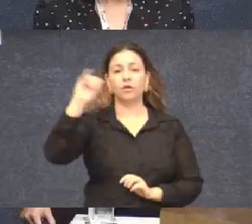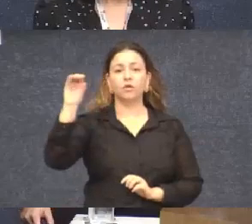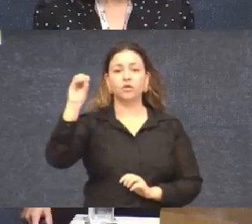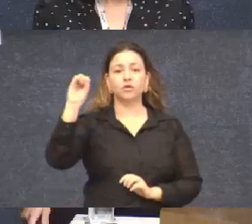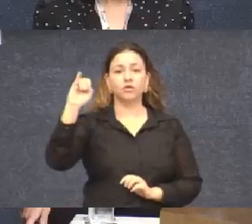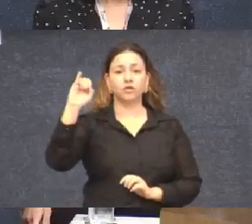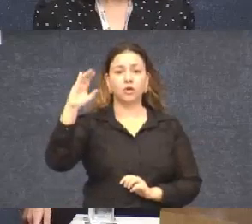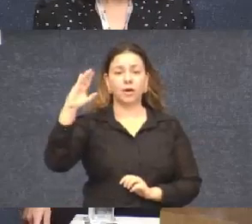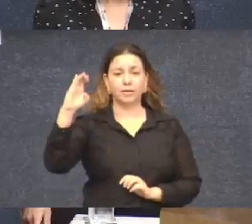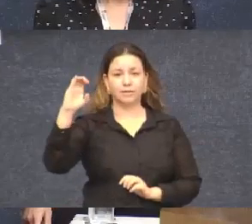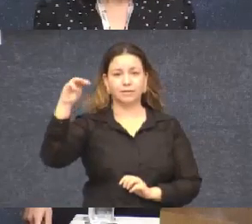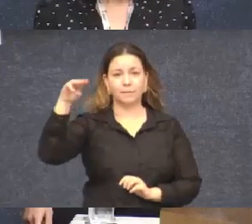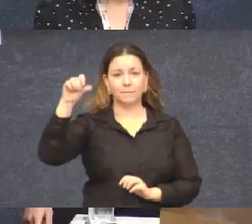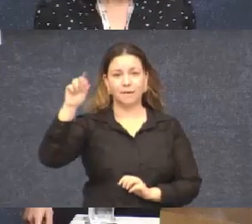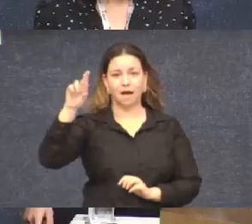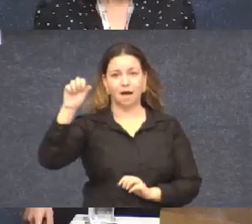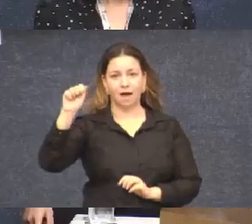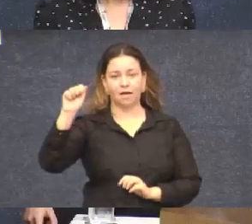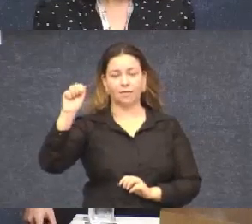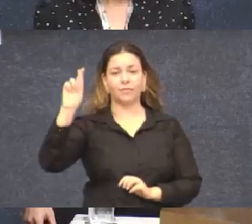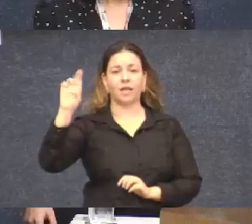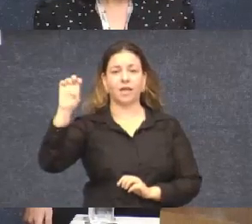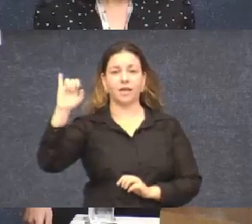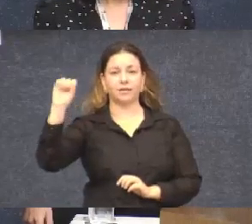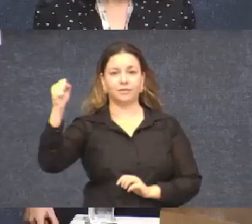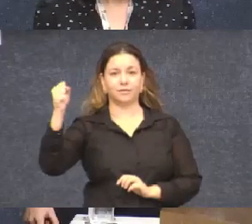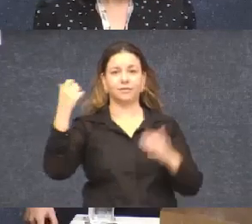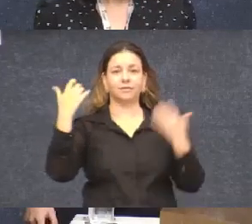Joyce Mara Reis Gomes Venâncio.